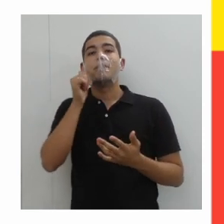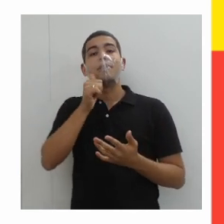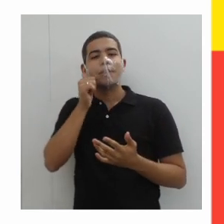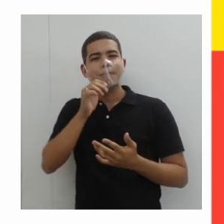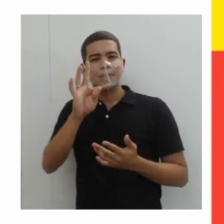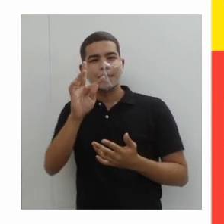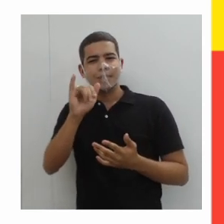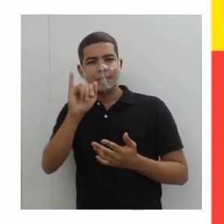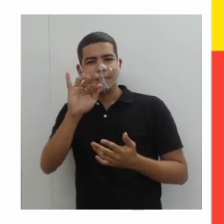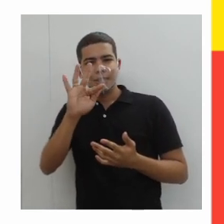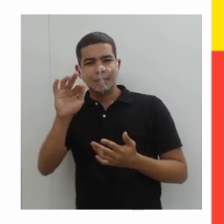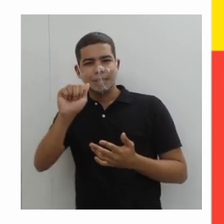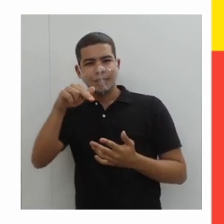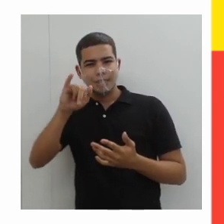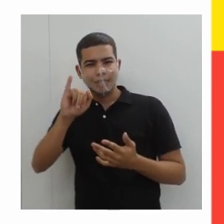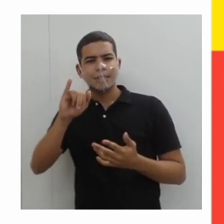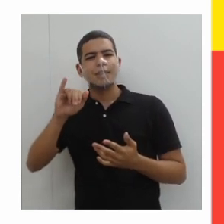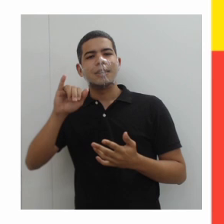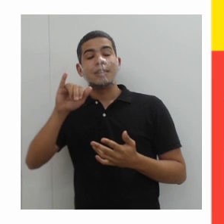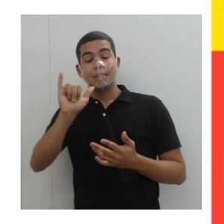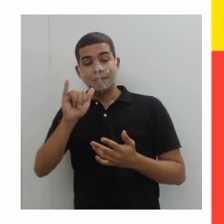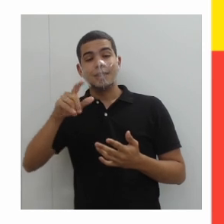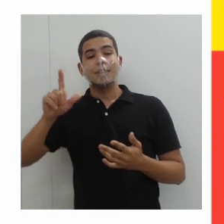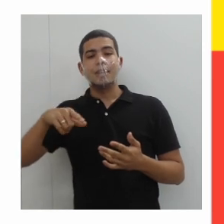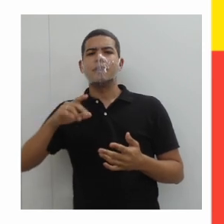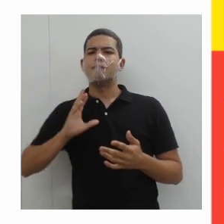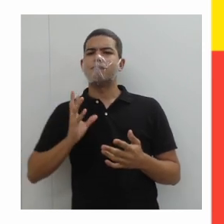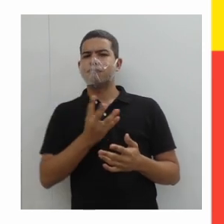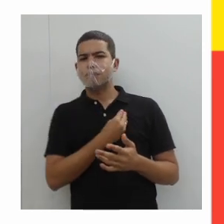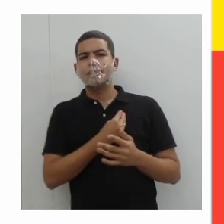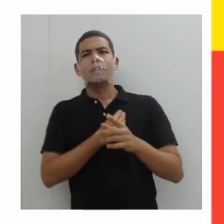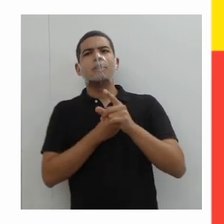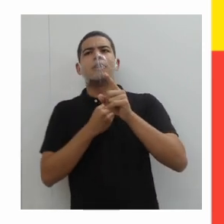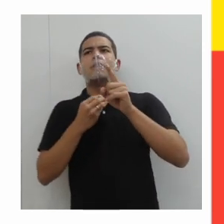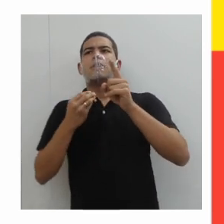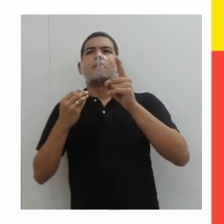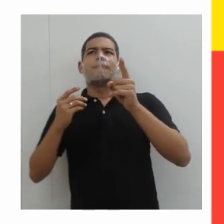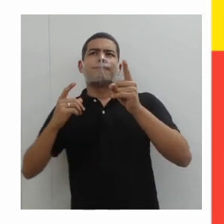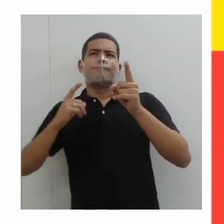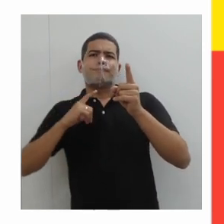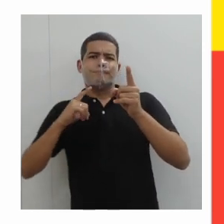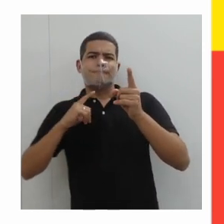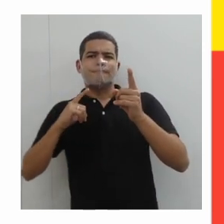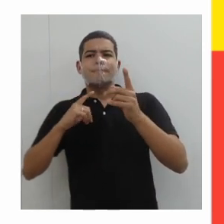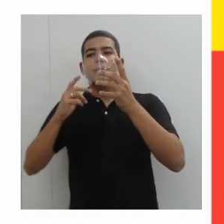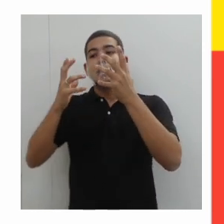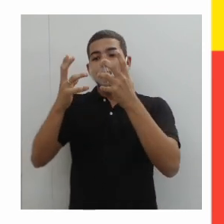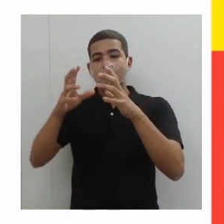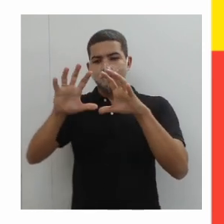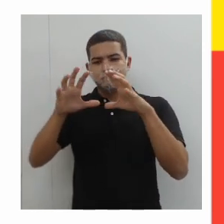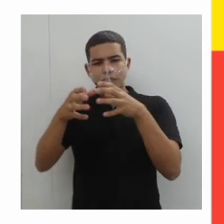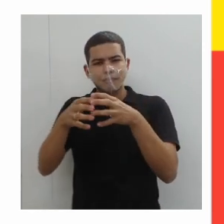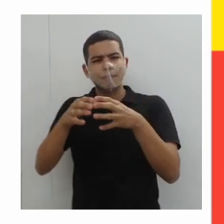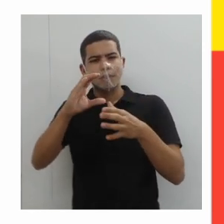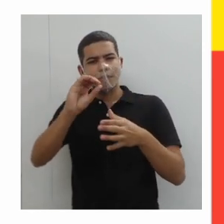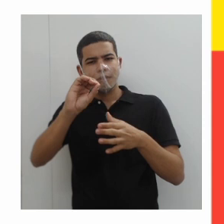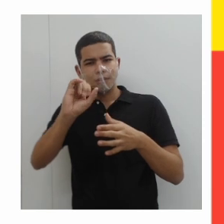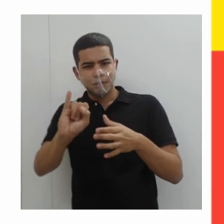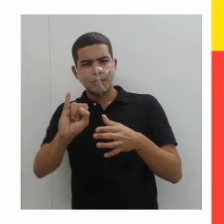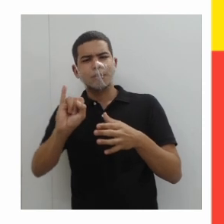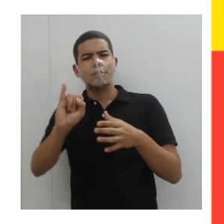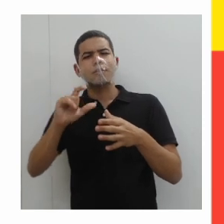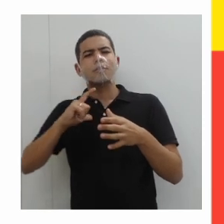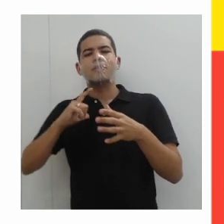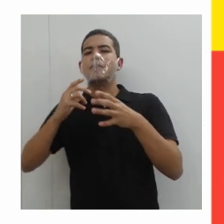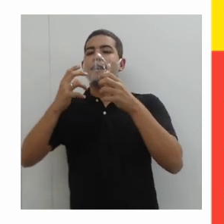é uma mulher transexual, tá certo? E ela foi aceita pelo comitê como jogadora do